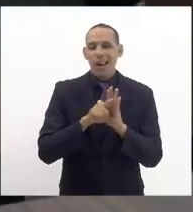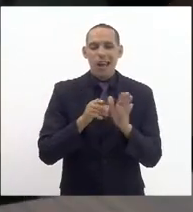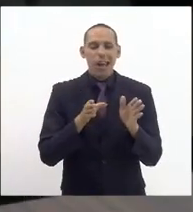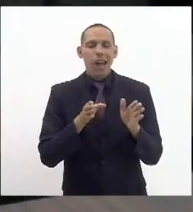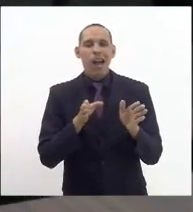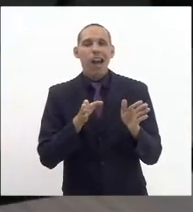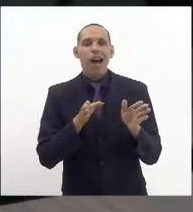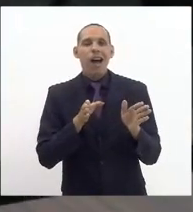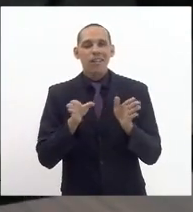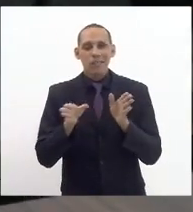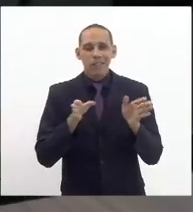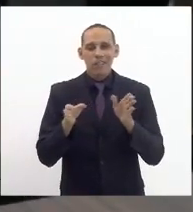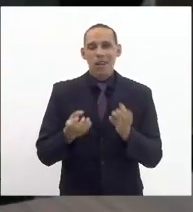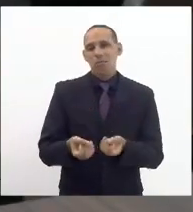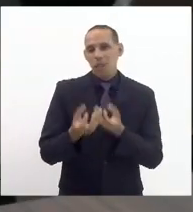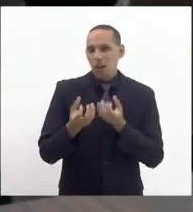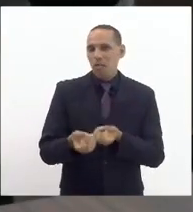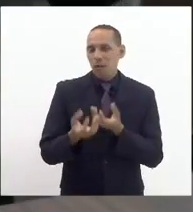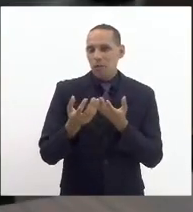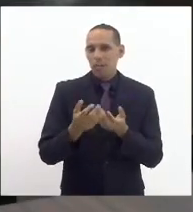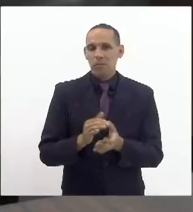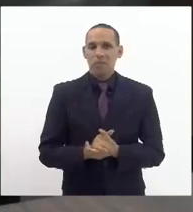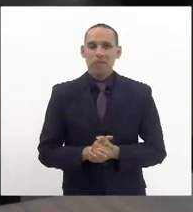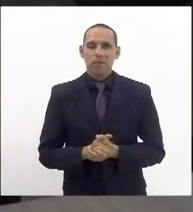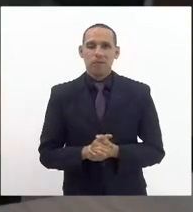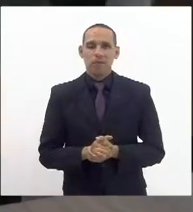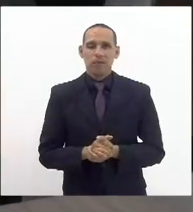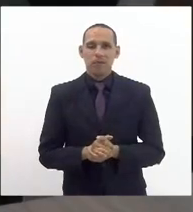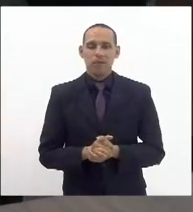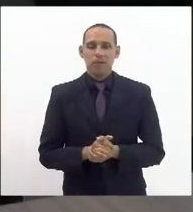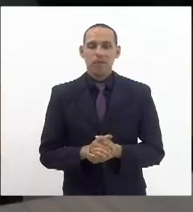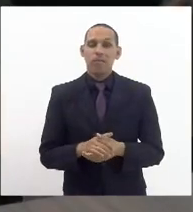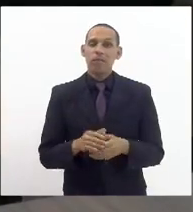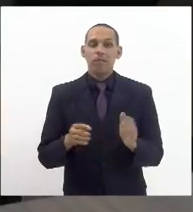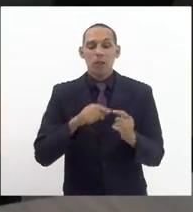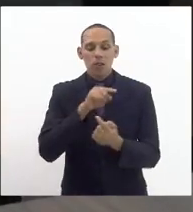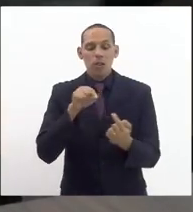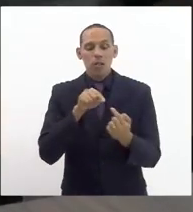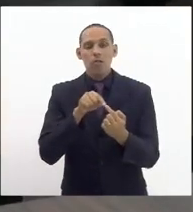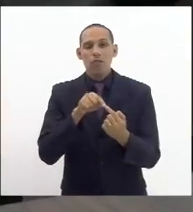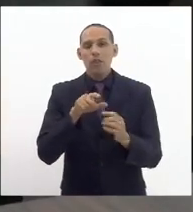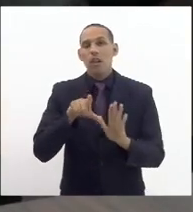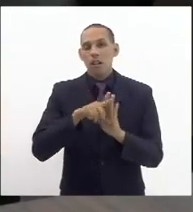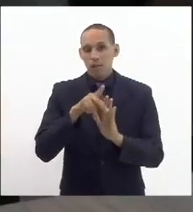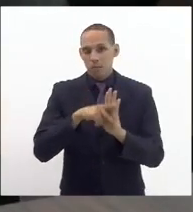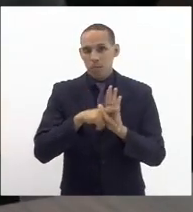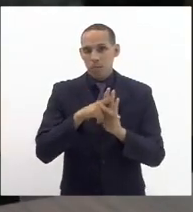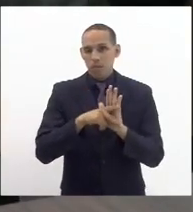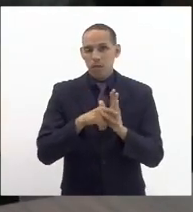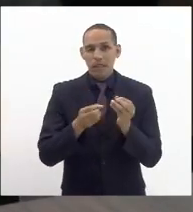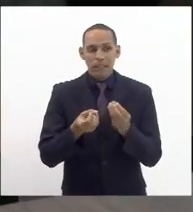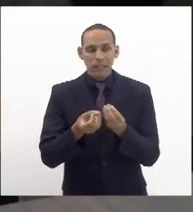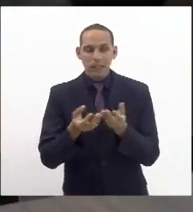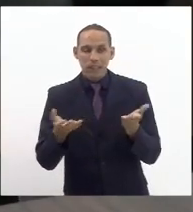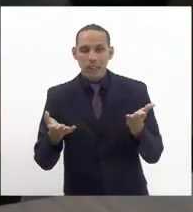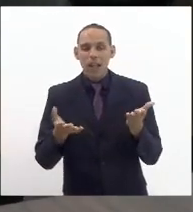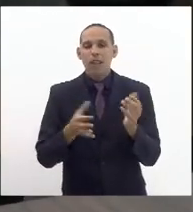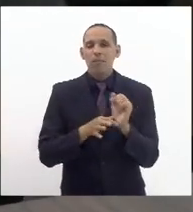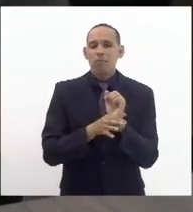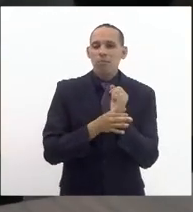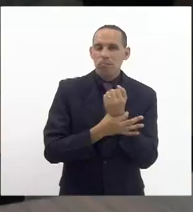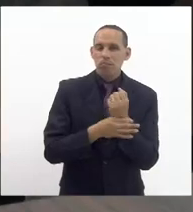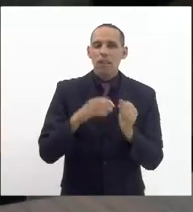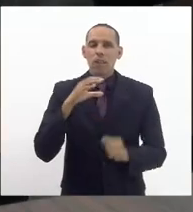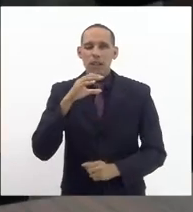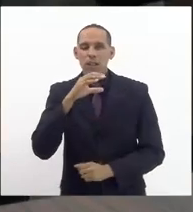à Informação, e o propósito desse projeto de lei é o de garantir a necessária segurança, eficácia